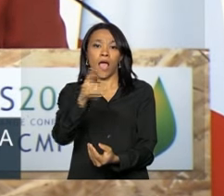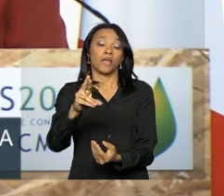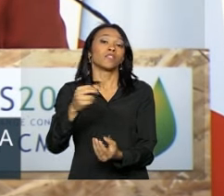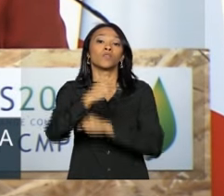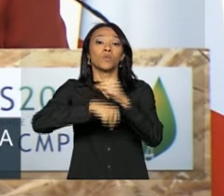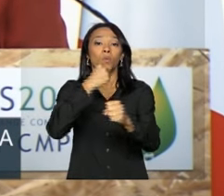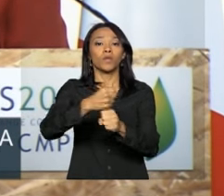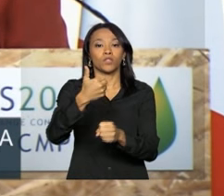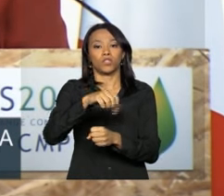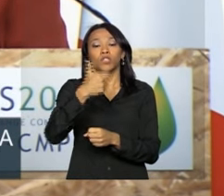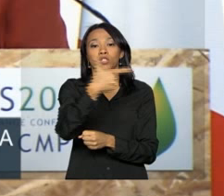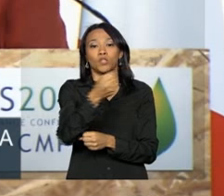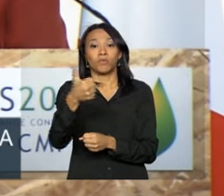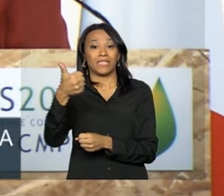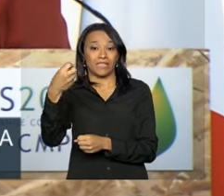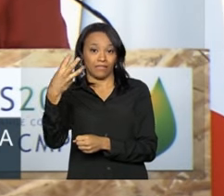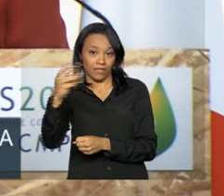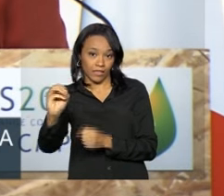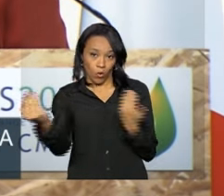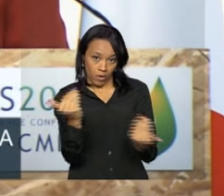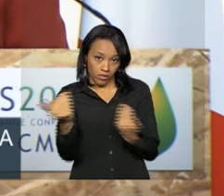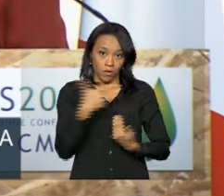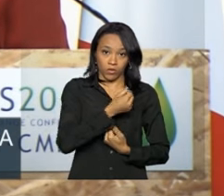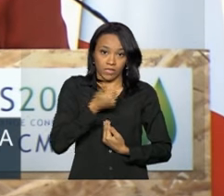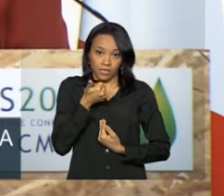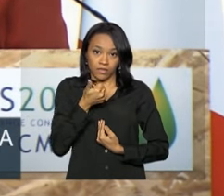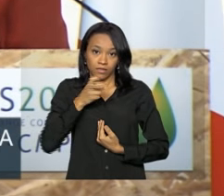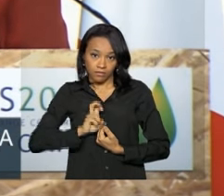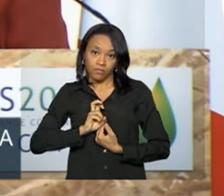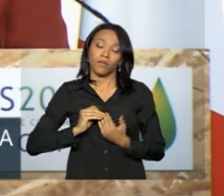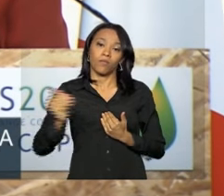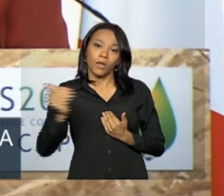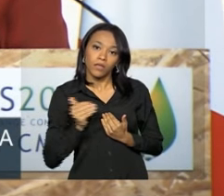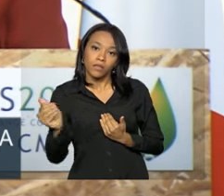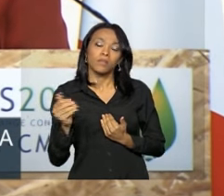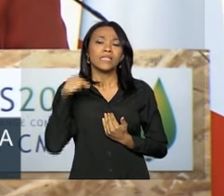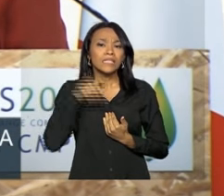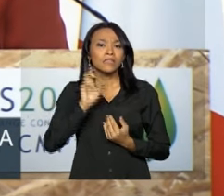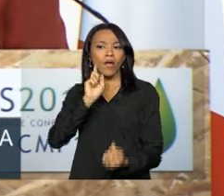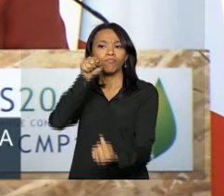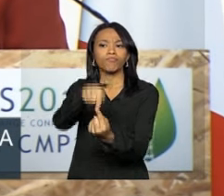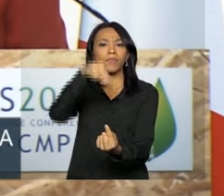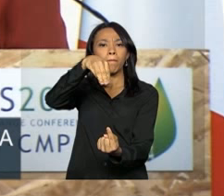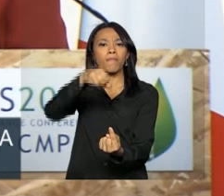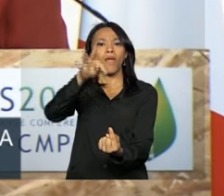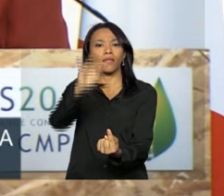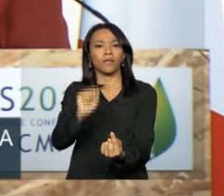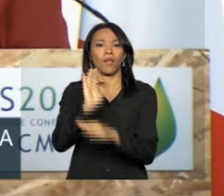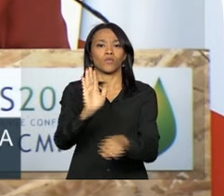2030 em comparação com 2005. Trata-se de meta de redução absoluta para o conjunto da